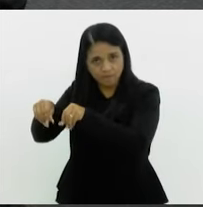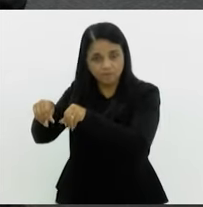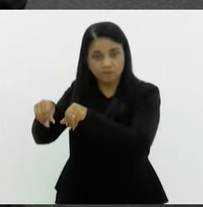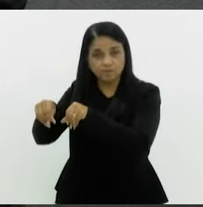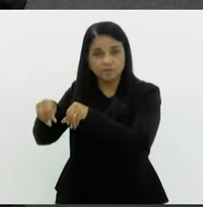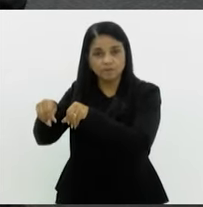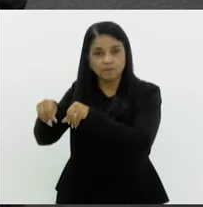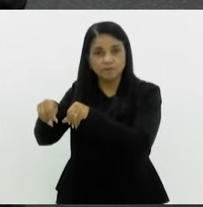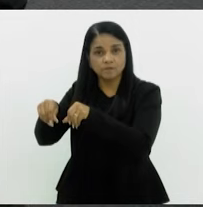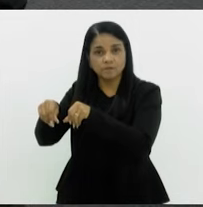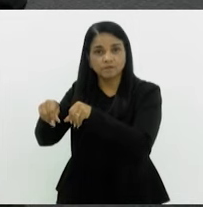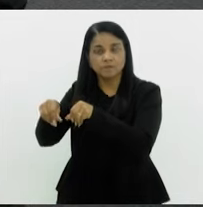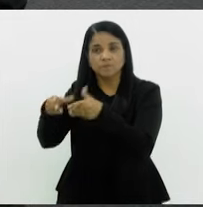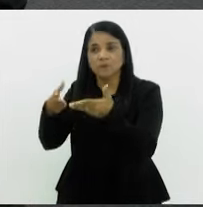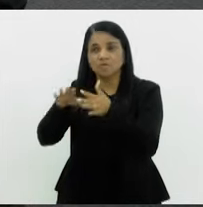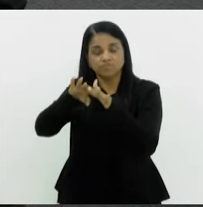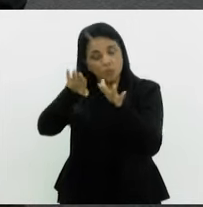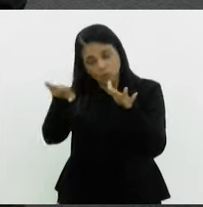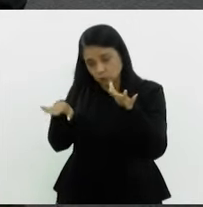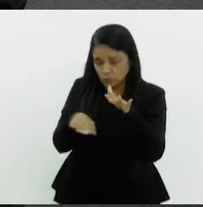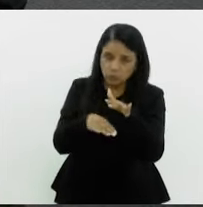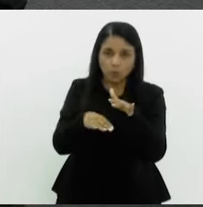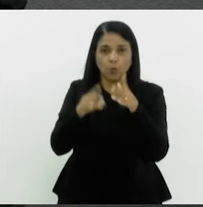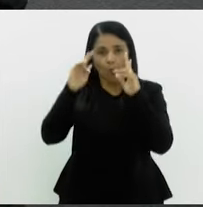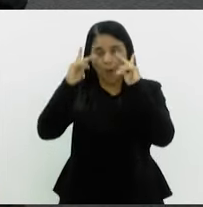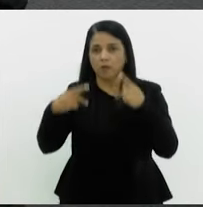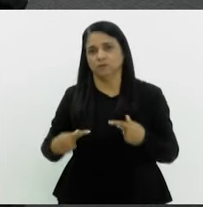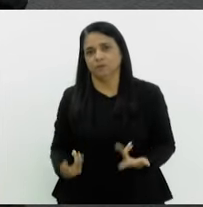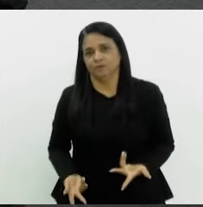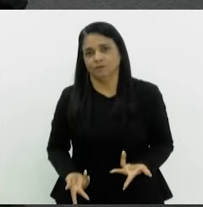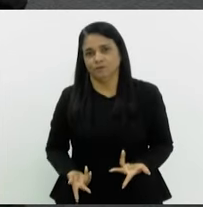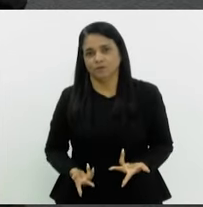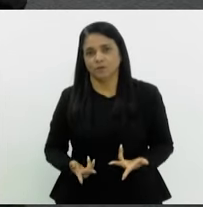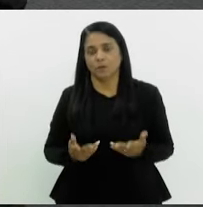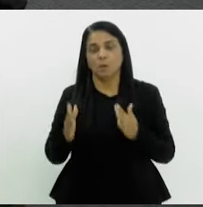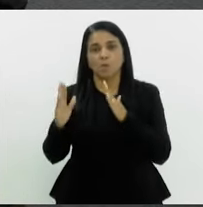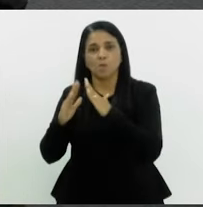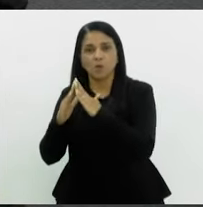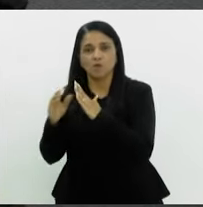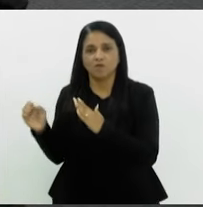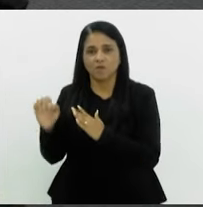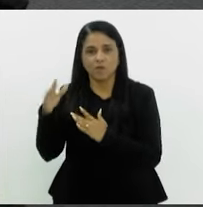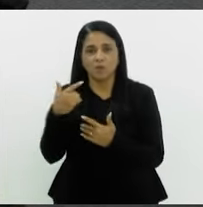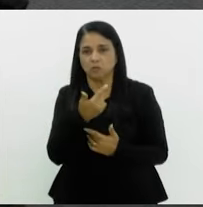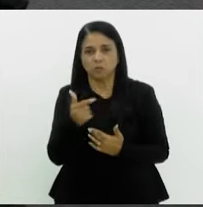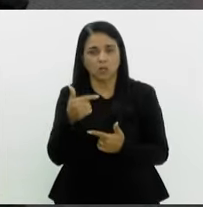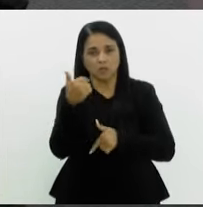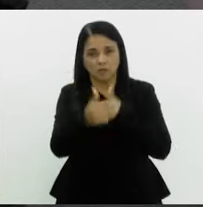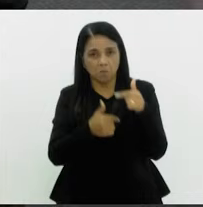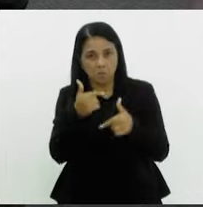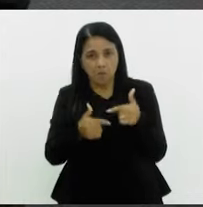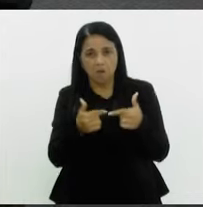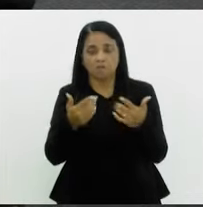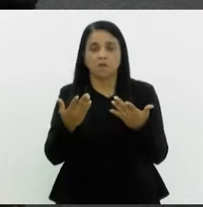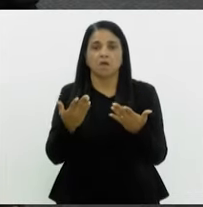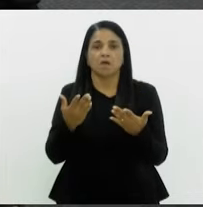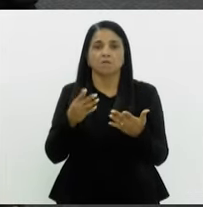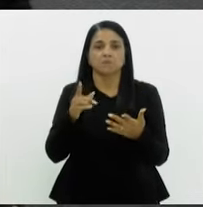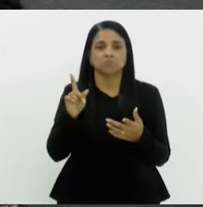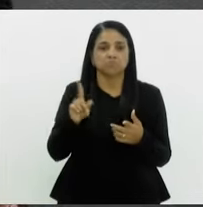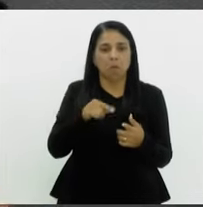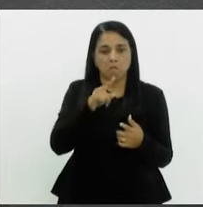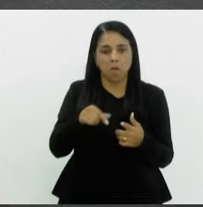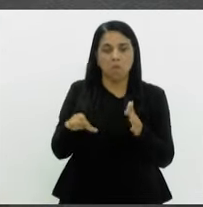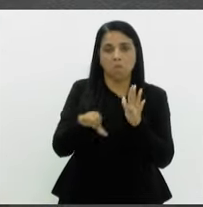ficam em condições subhumanas, já estou encerrando, morando em favelas, sem emprego, alguns são cooptados pelo tráfico, é